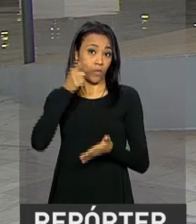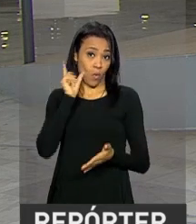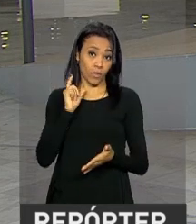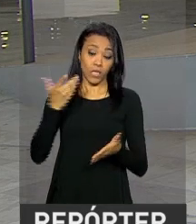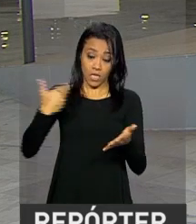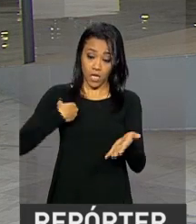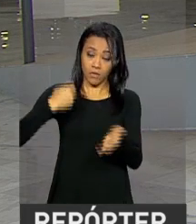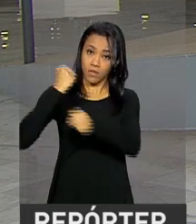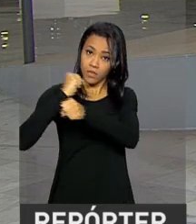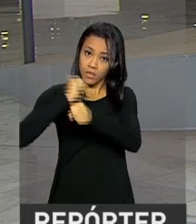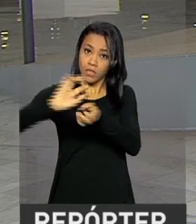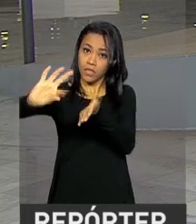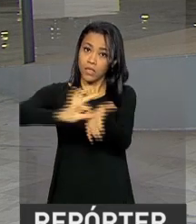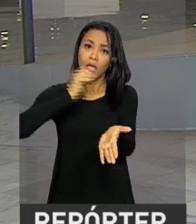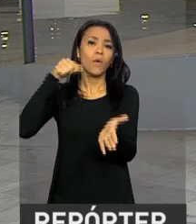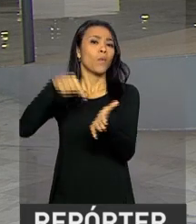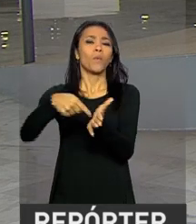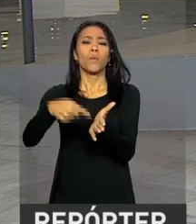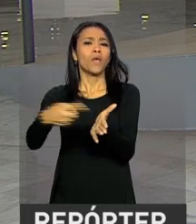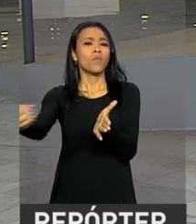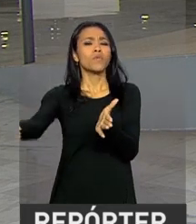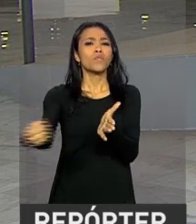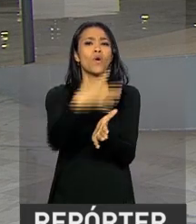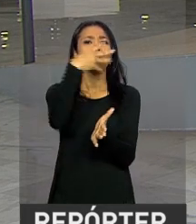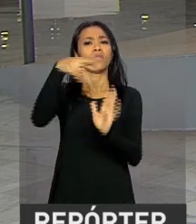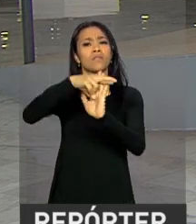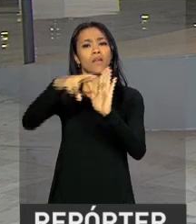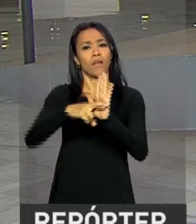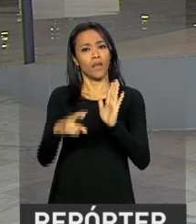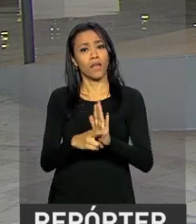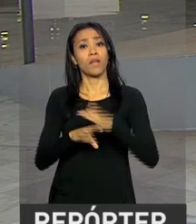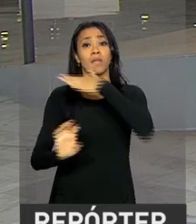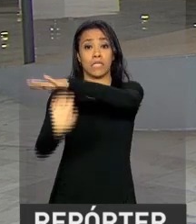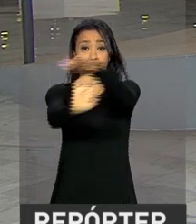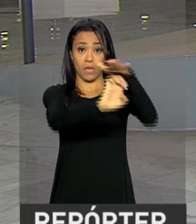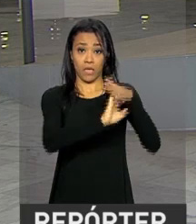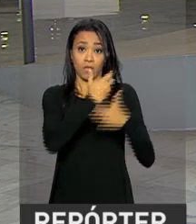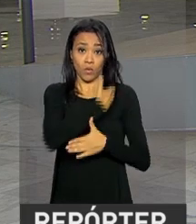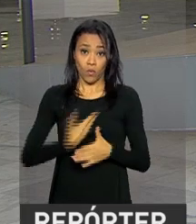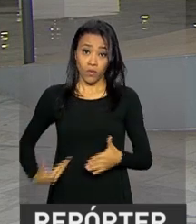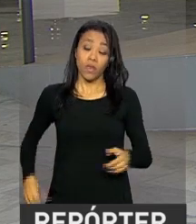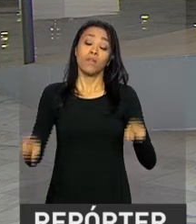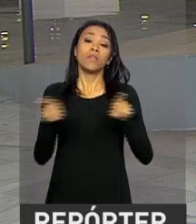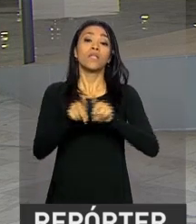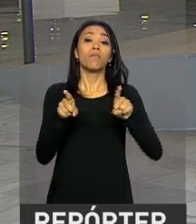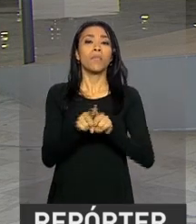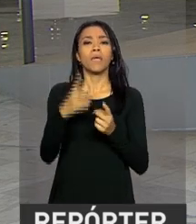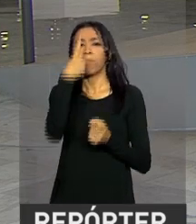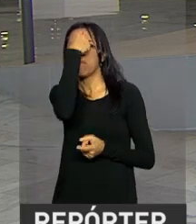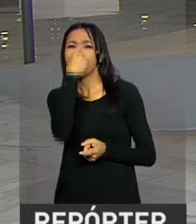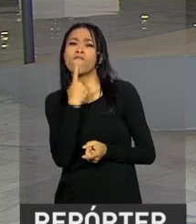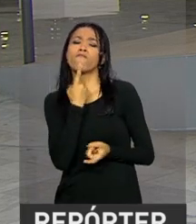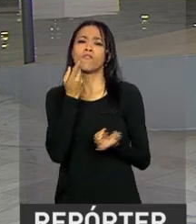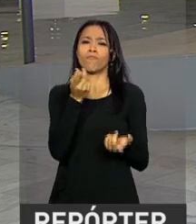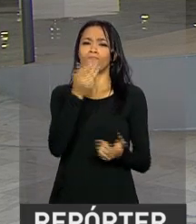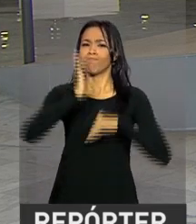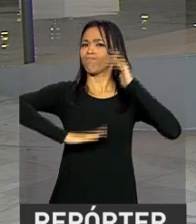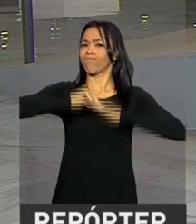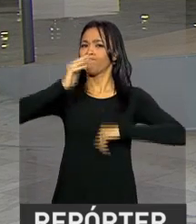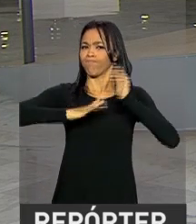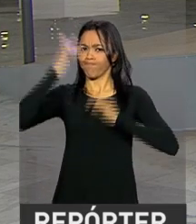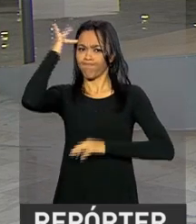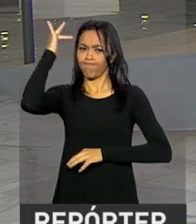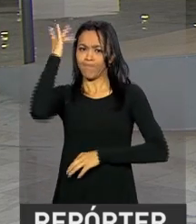normas de governança para empresas estatais e também define critérios técnicos para a nomeação de dirigentes